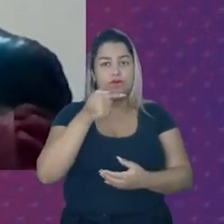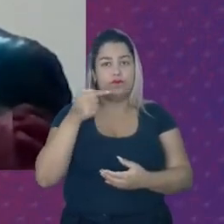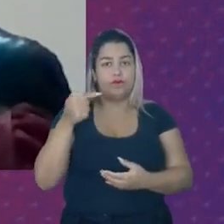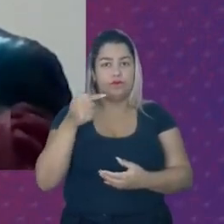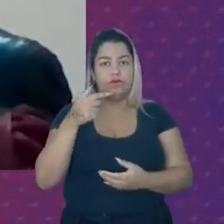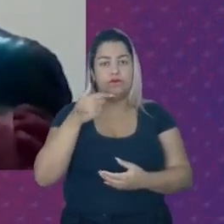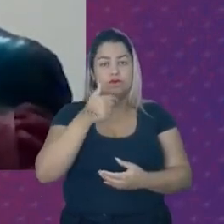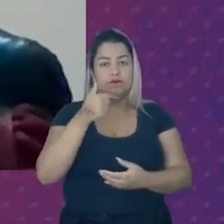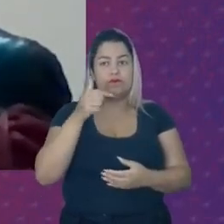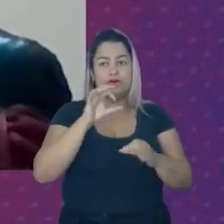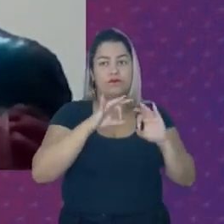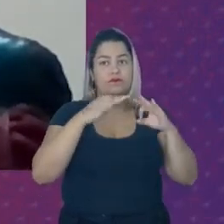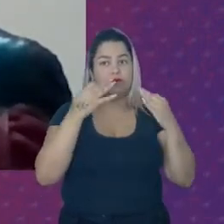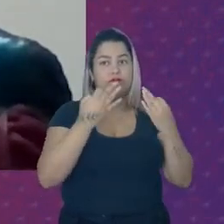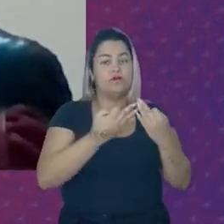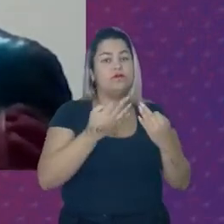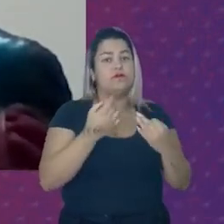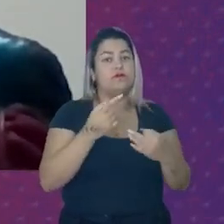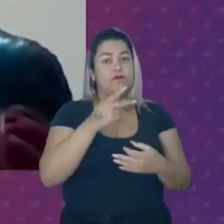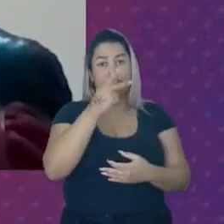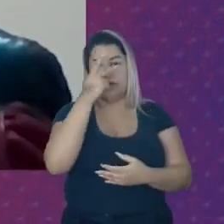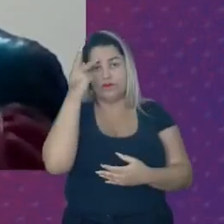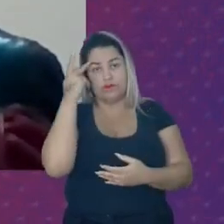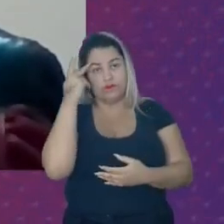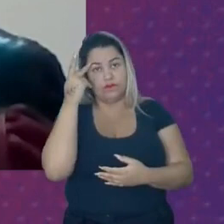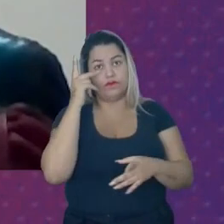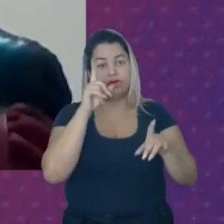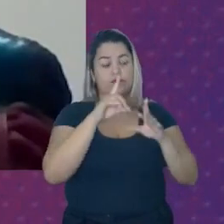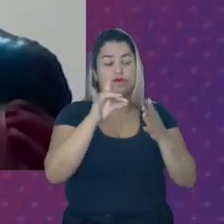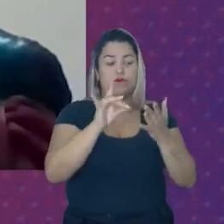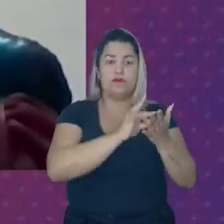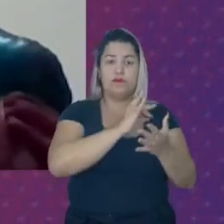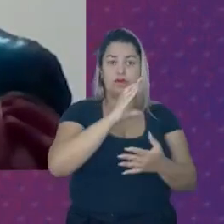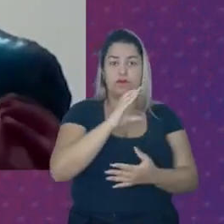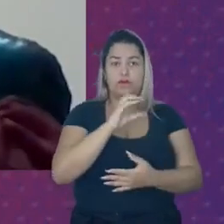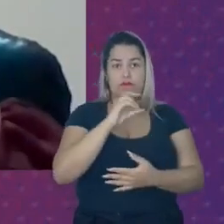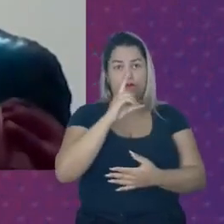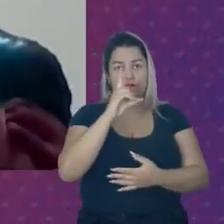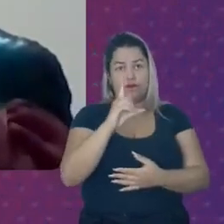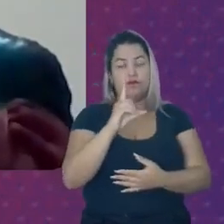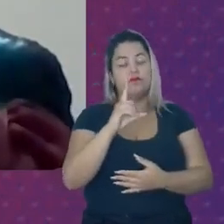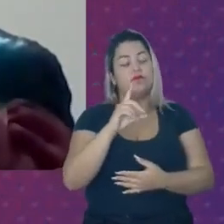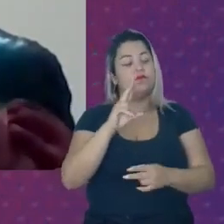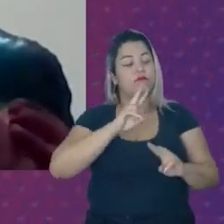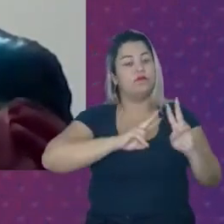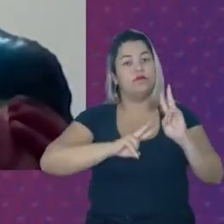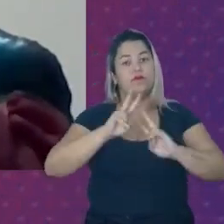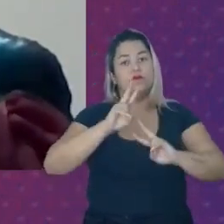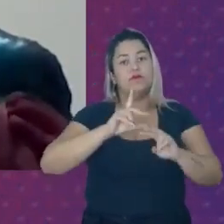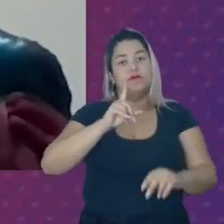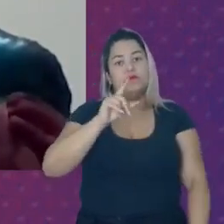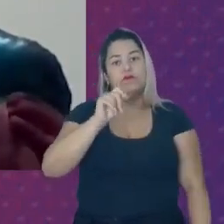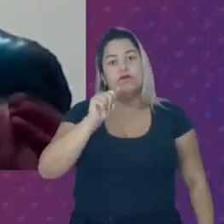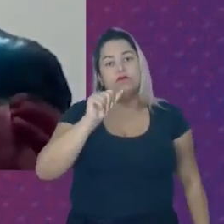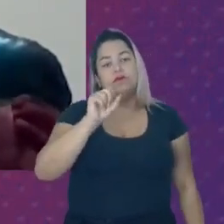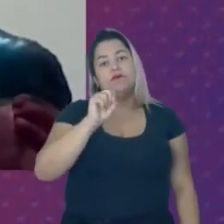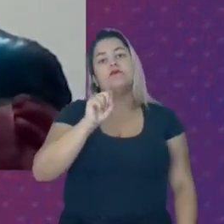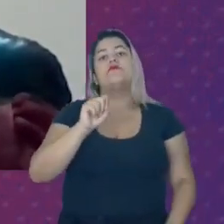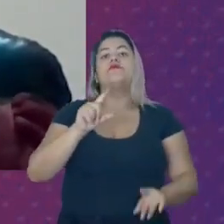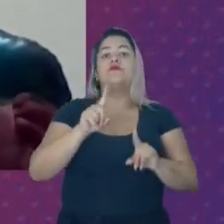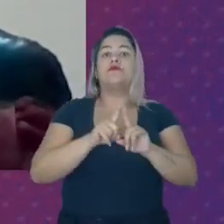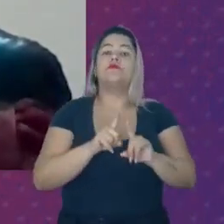1.772 famílias unipessoais cadastradas no cadastro único. E a gente olha para esses dados